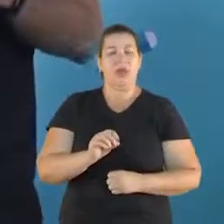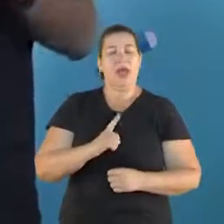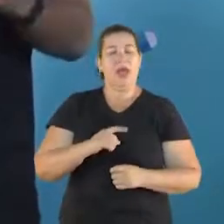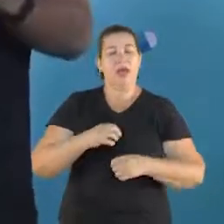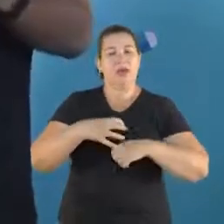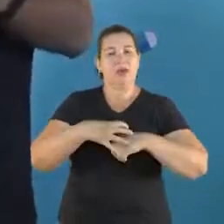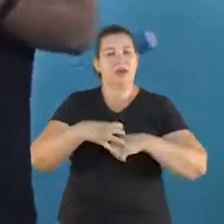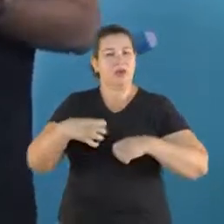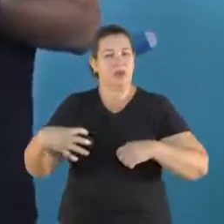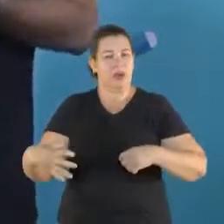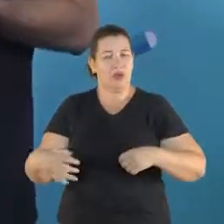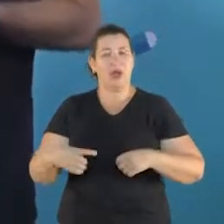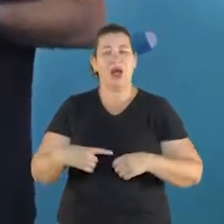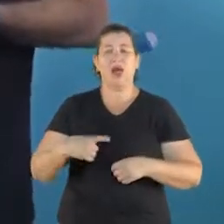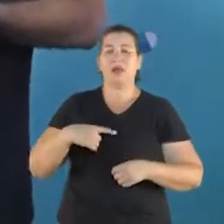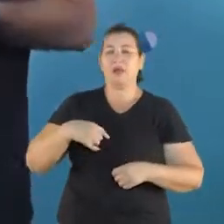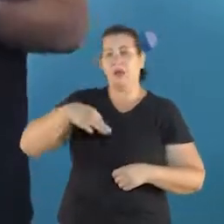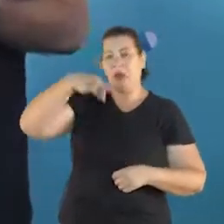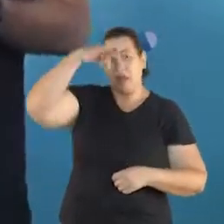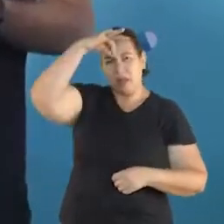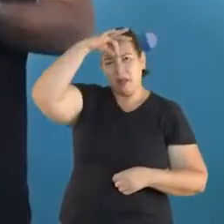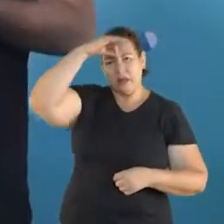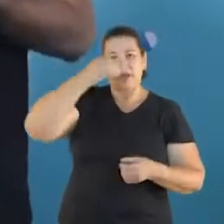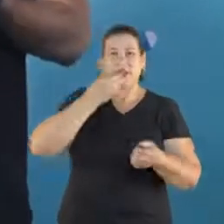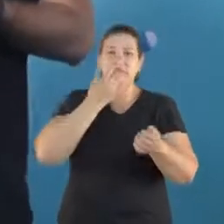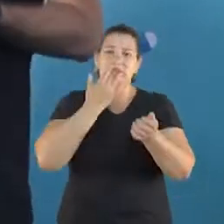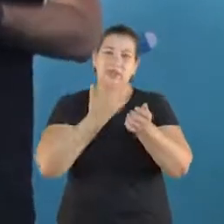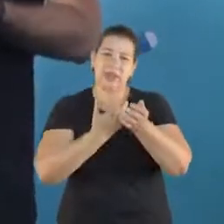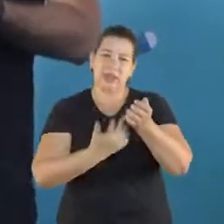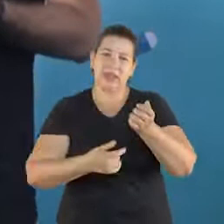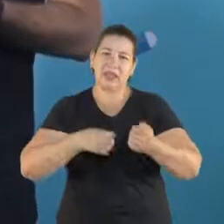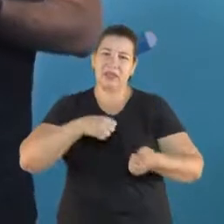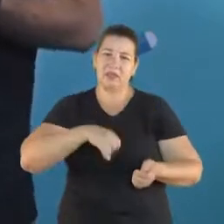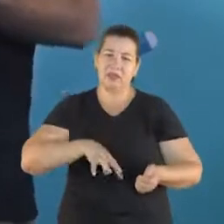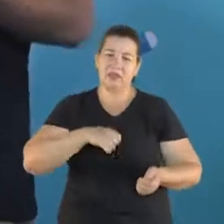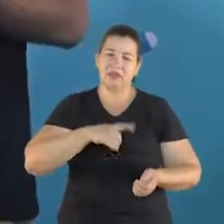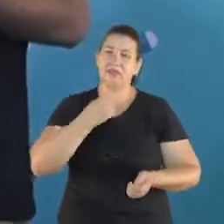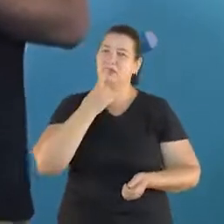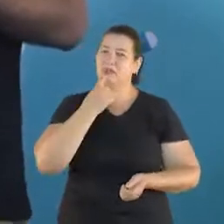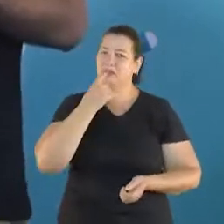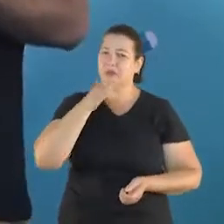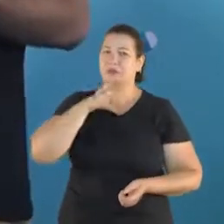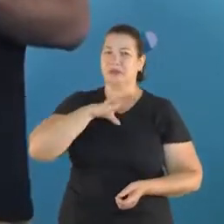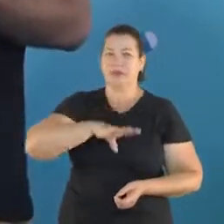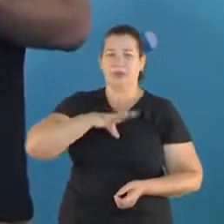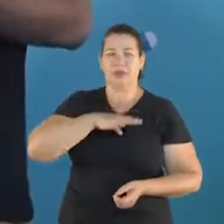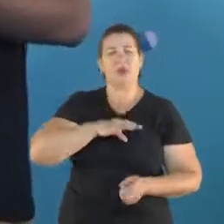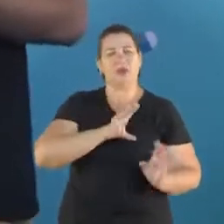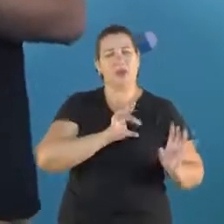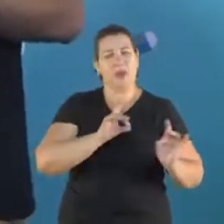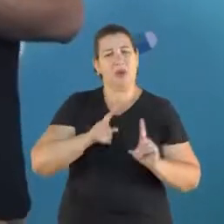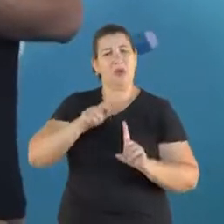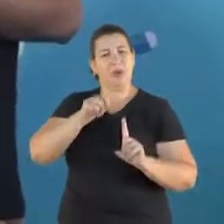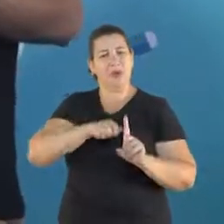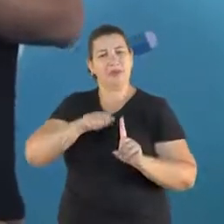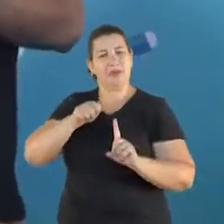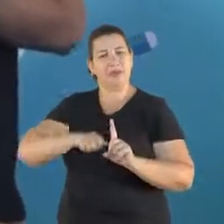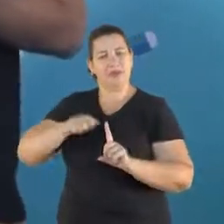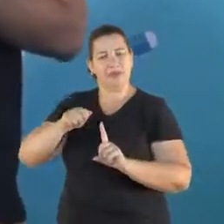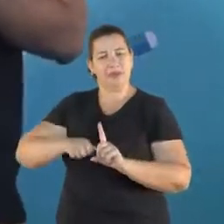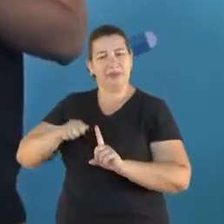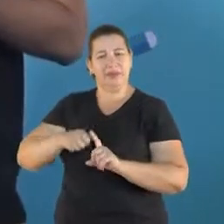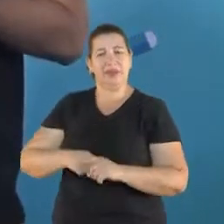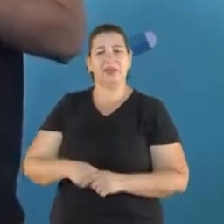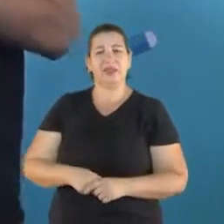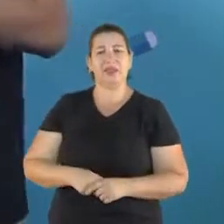ela se desprende e é liberado pela vagina na forma de um sangramento. Esse sangramento ele ocorrerá todos os meses e